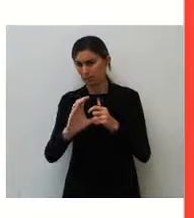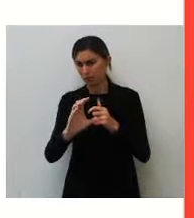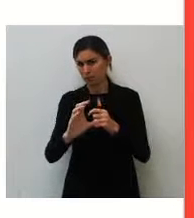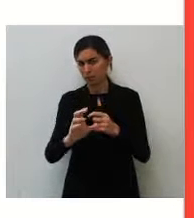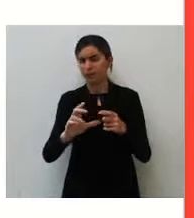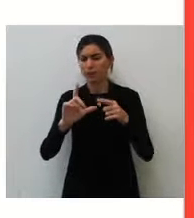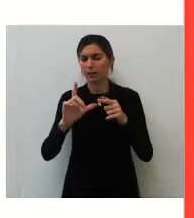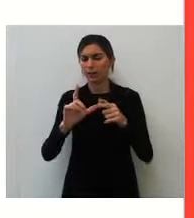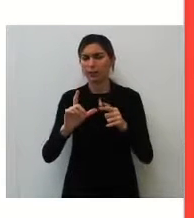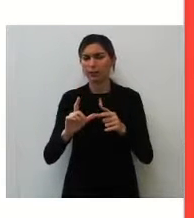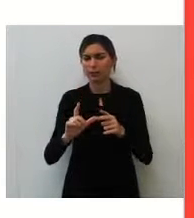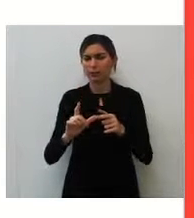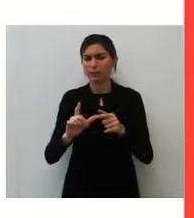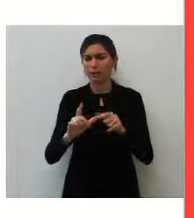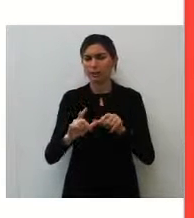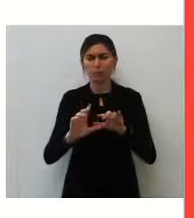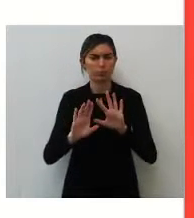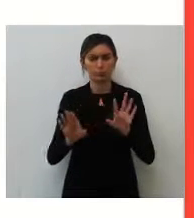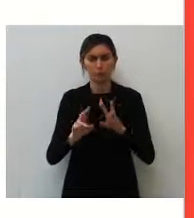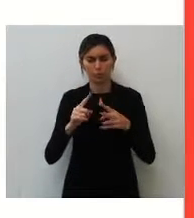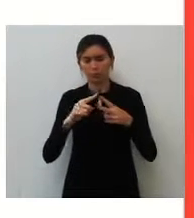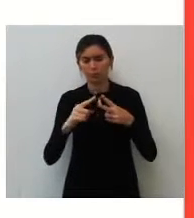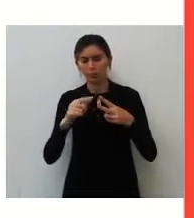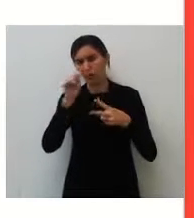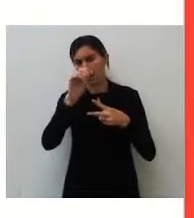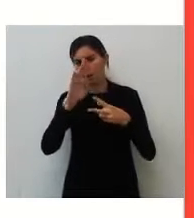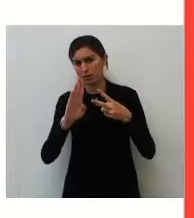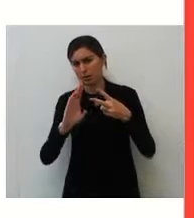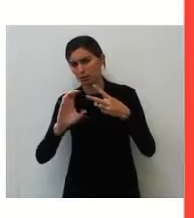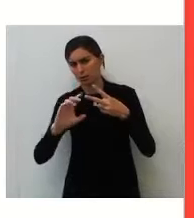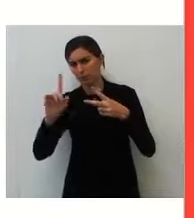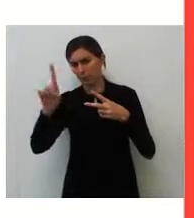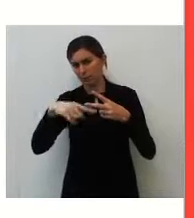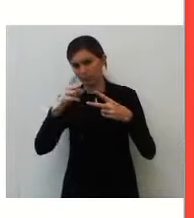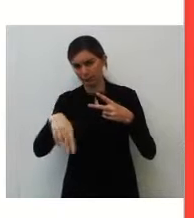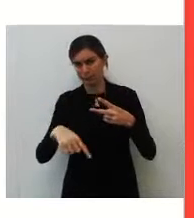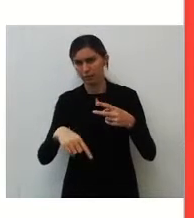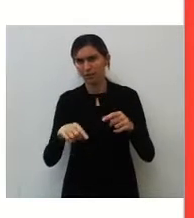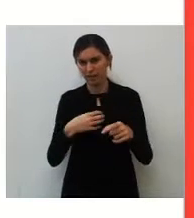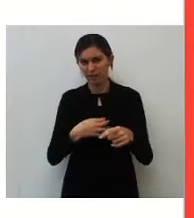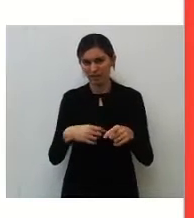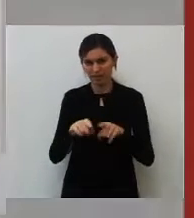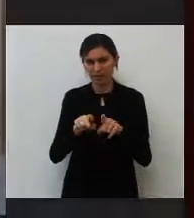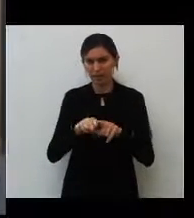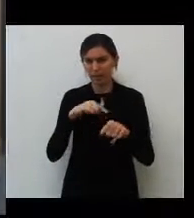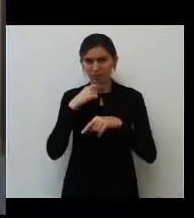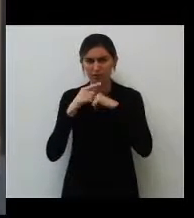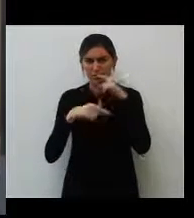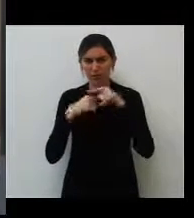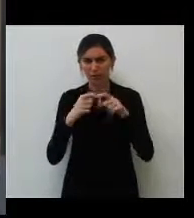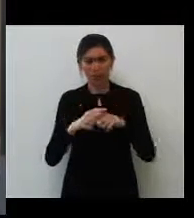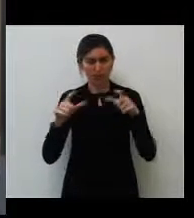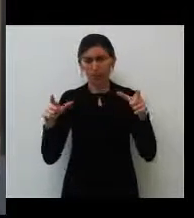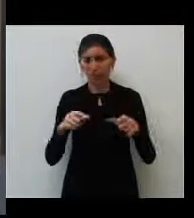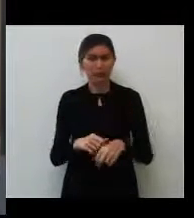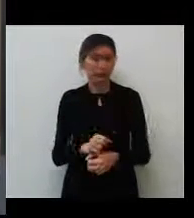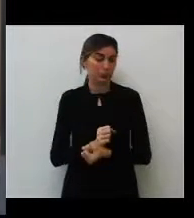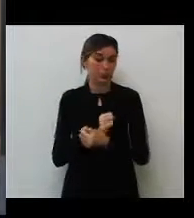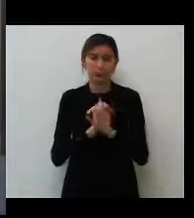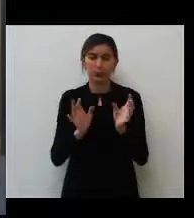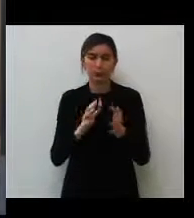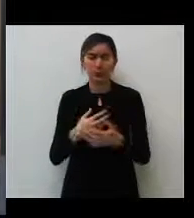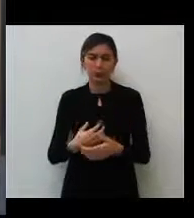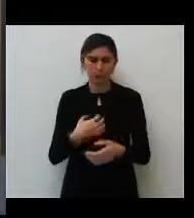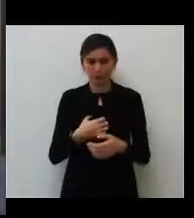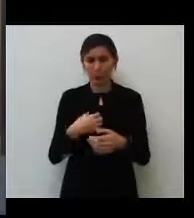e letra só letra e letras e você ficou com raiva disso também porque se não consegue eliminar a maioria também cinco